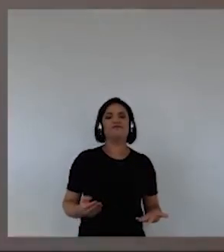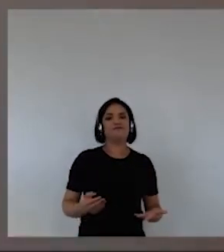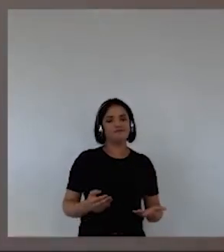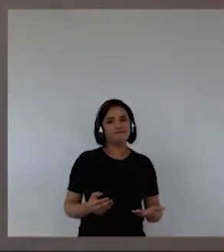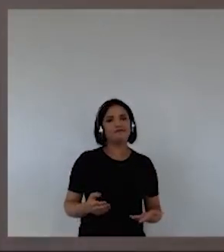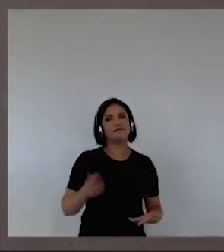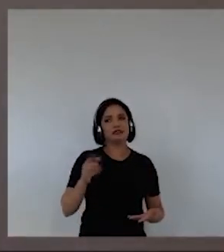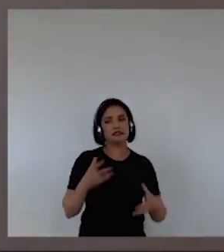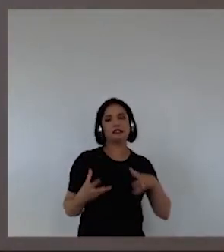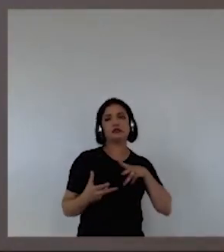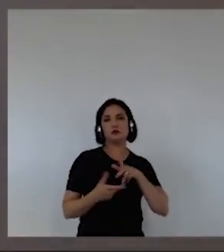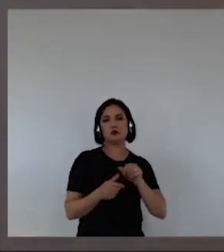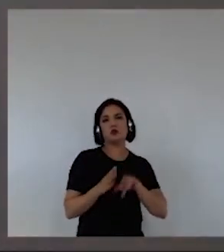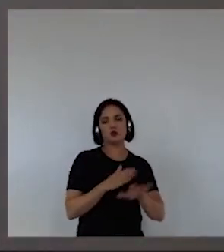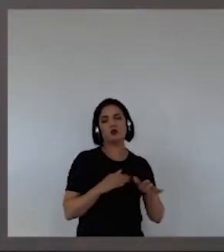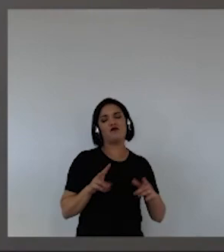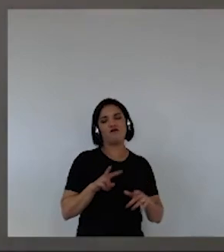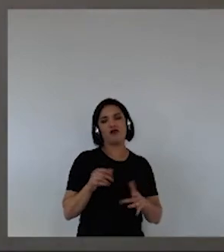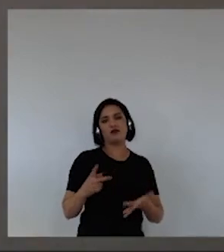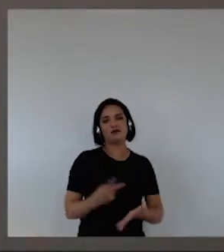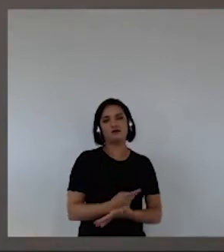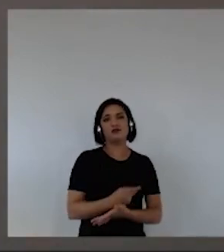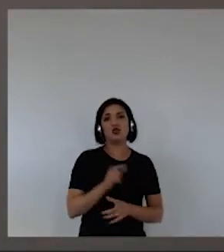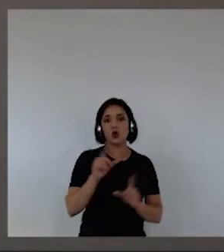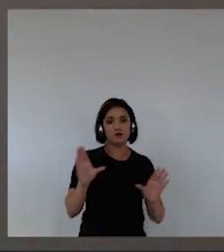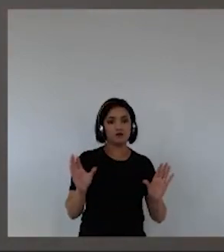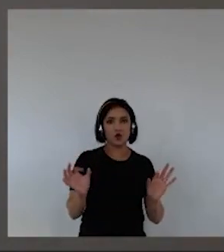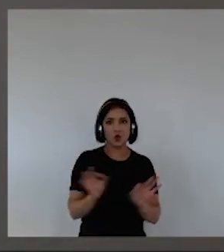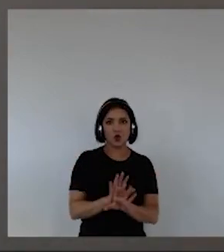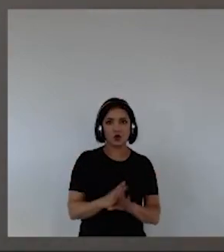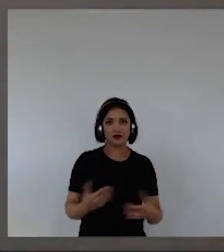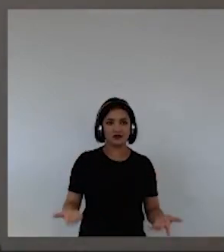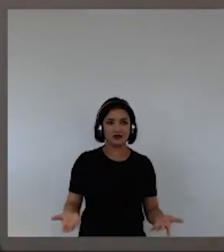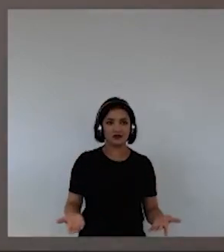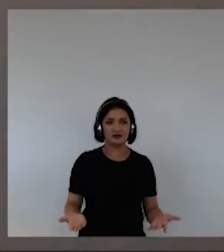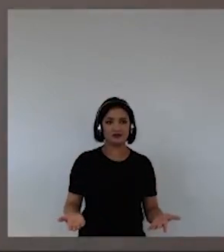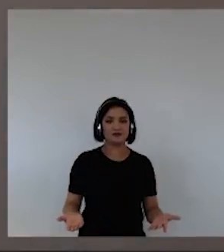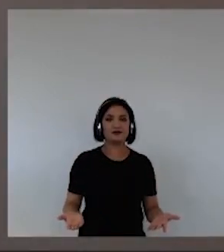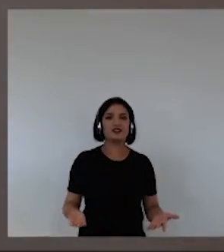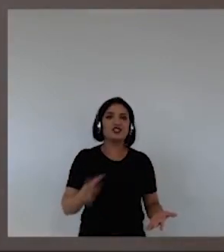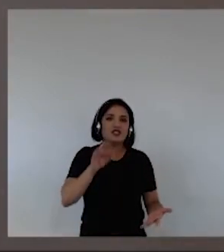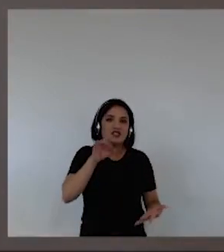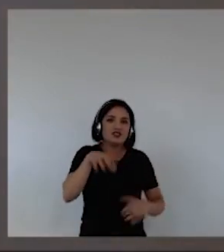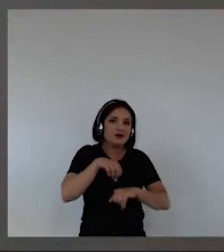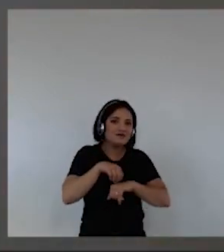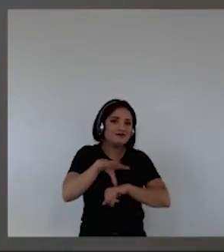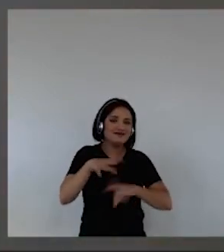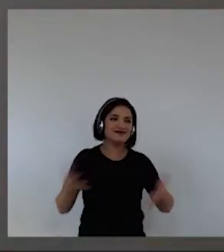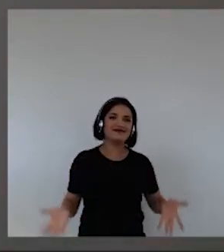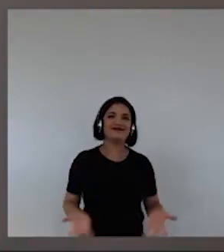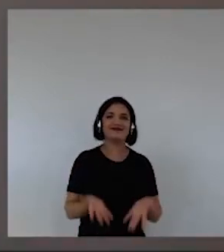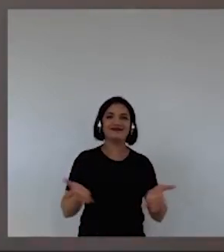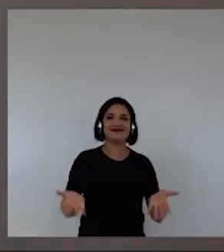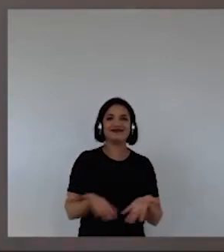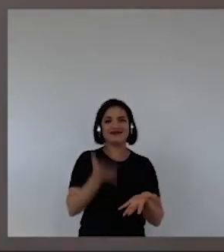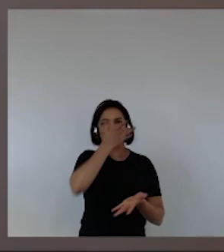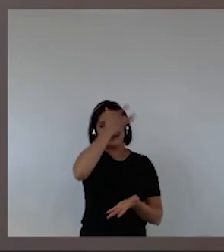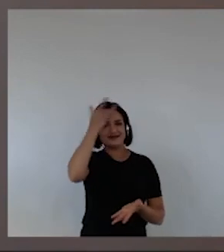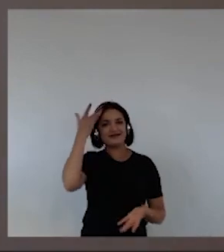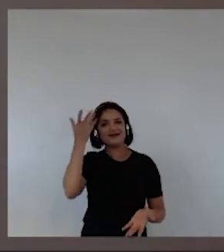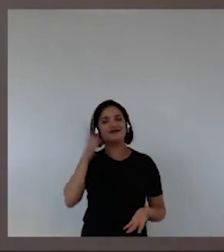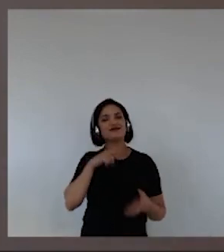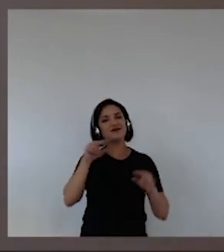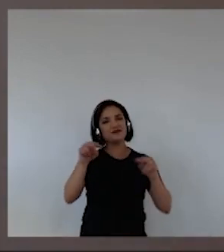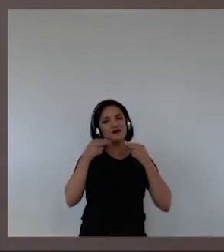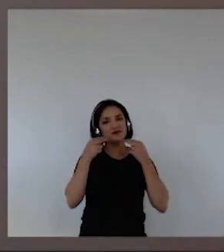realmente mundial da arbitragem. E para concluir, se é para deixar alguma mensagem, né, para as pessoas que estão